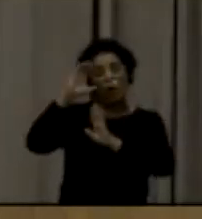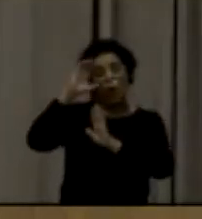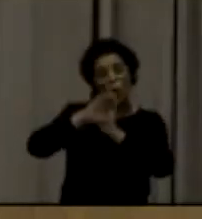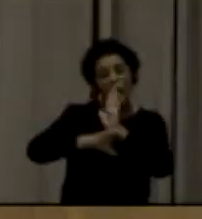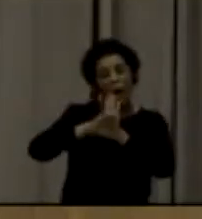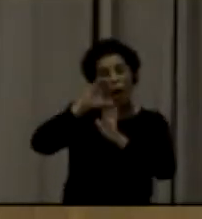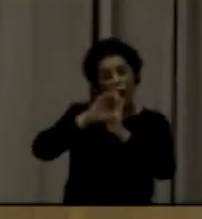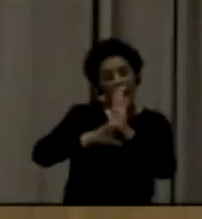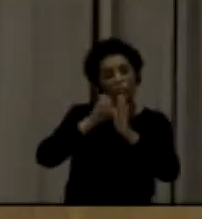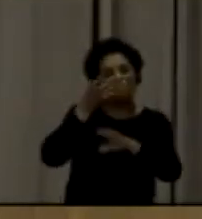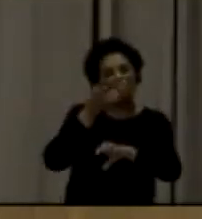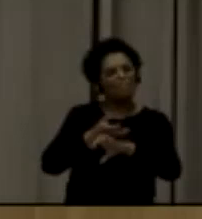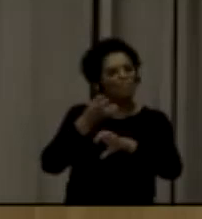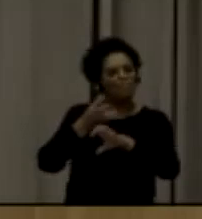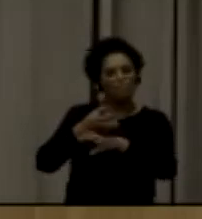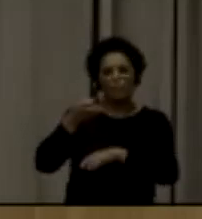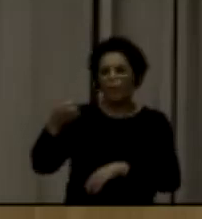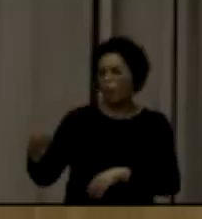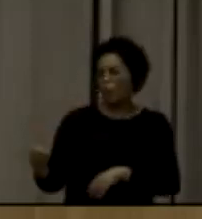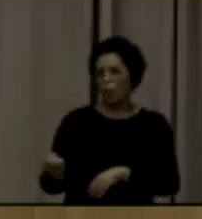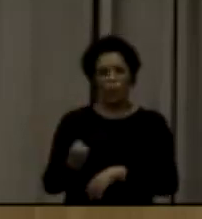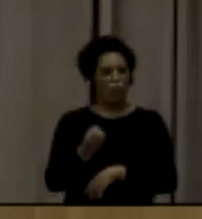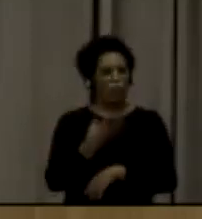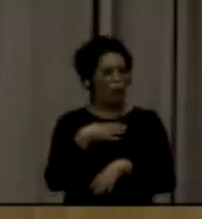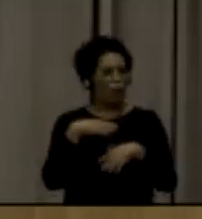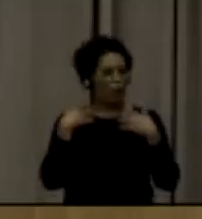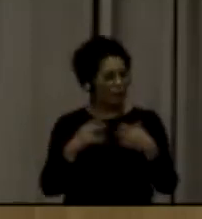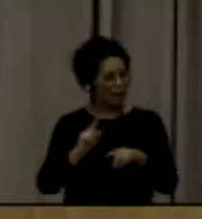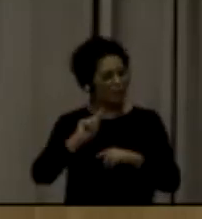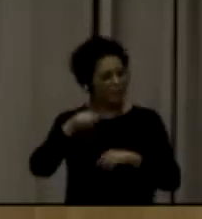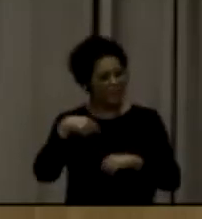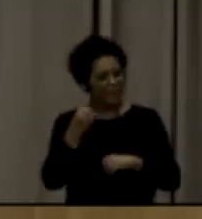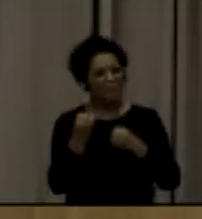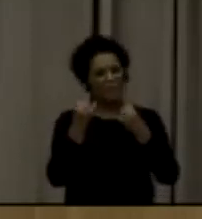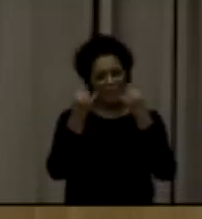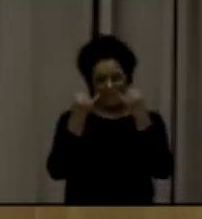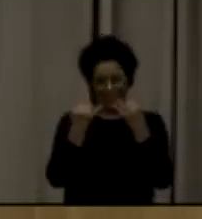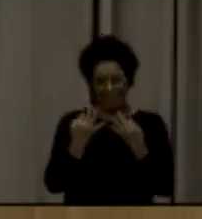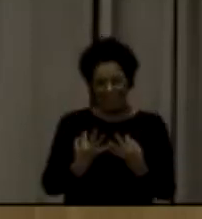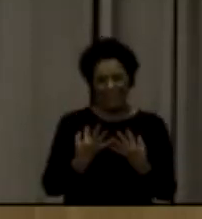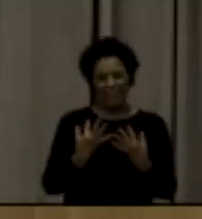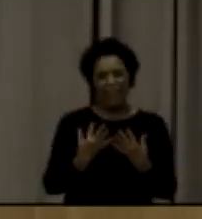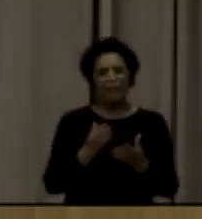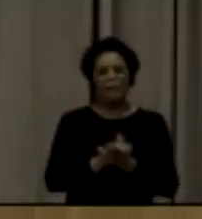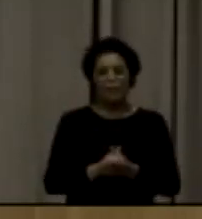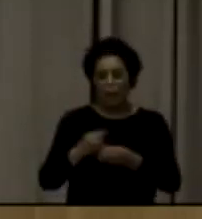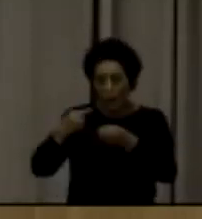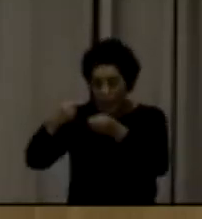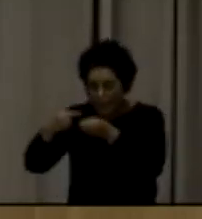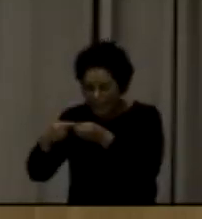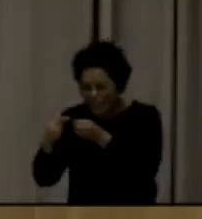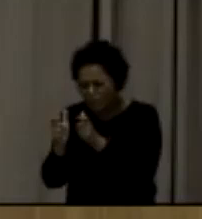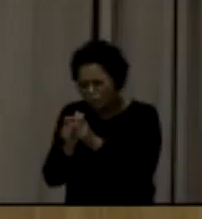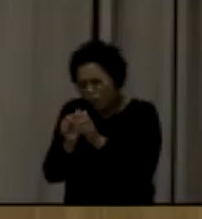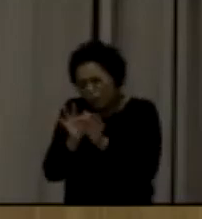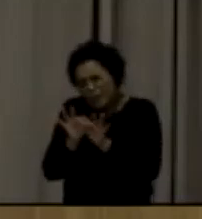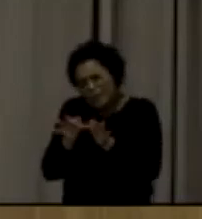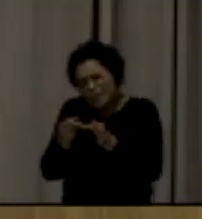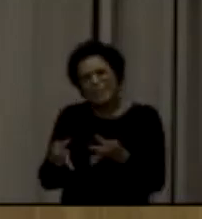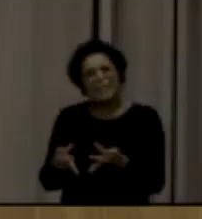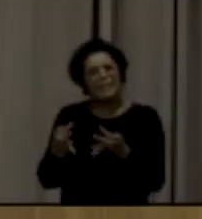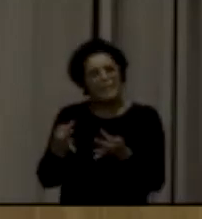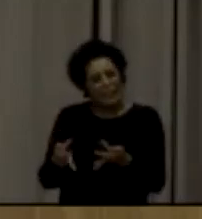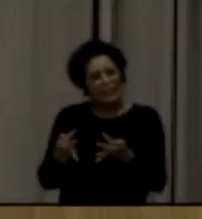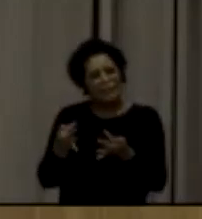curricular totalmente inovadora. Claro, depois explicamos, Anti-Flexner, que é um bairro humilde e que